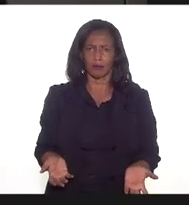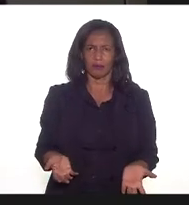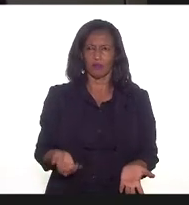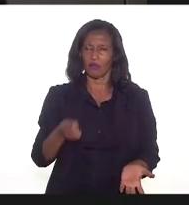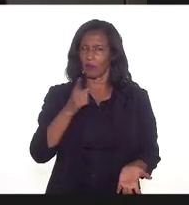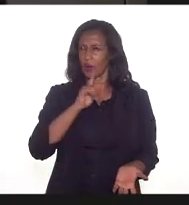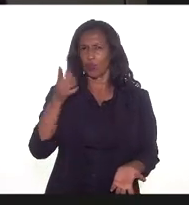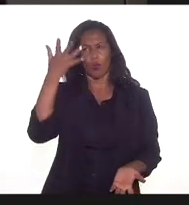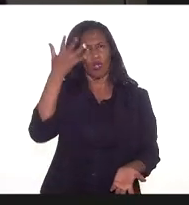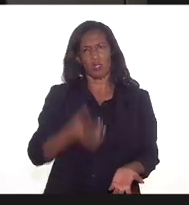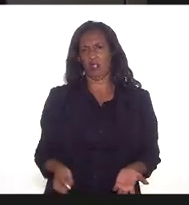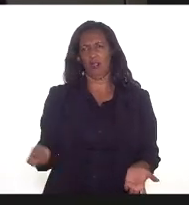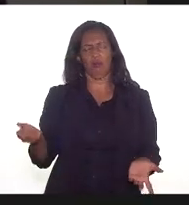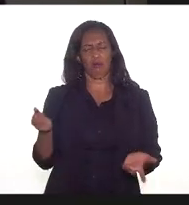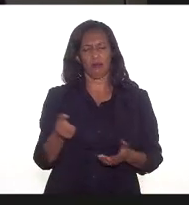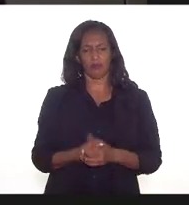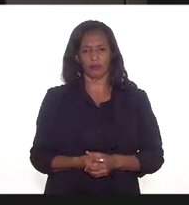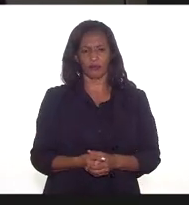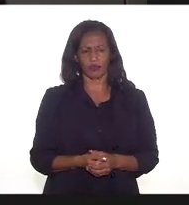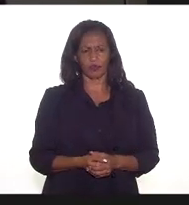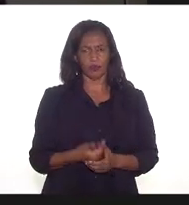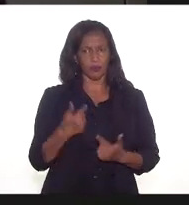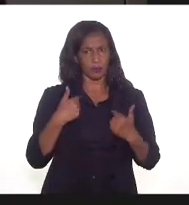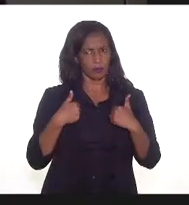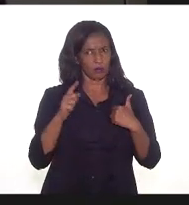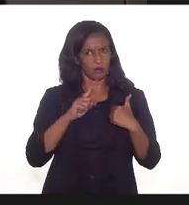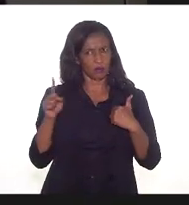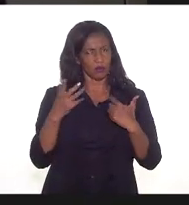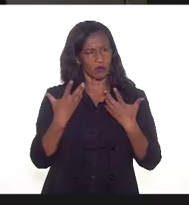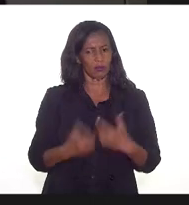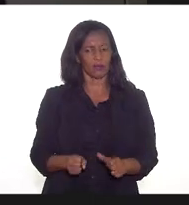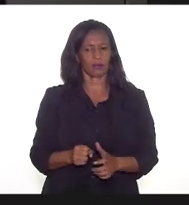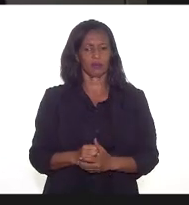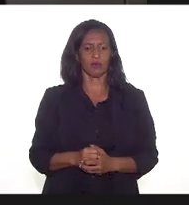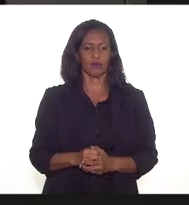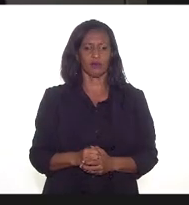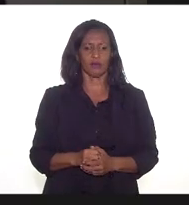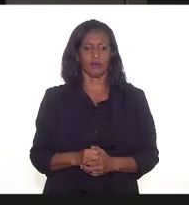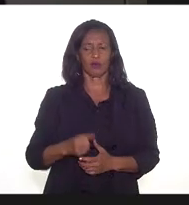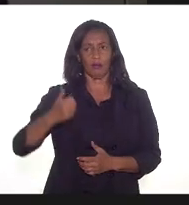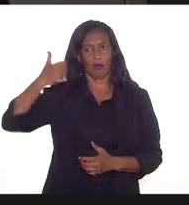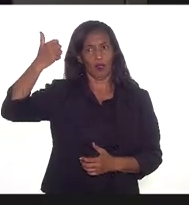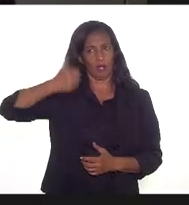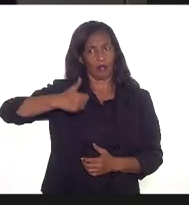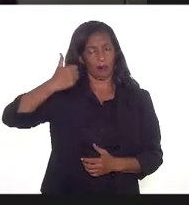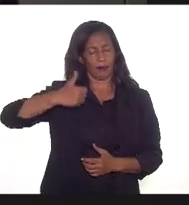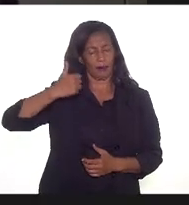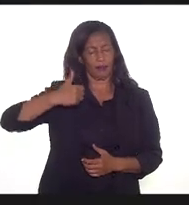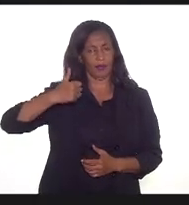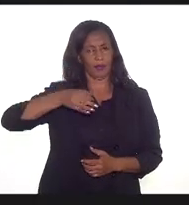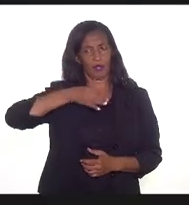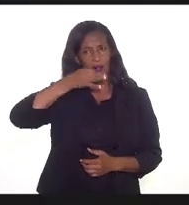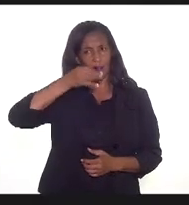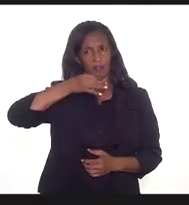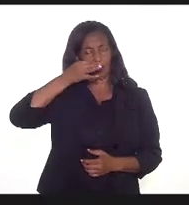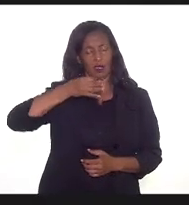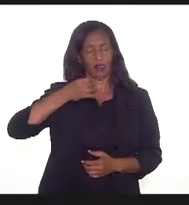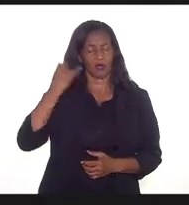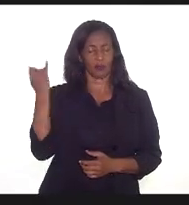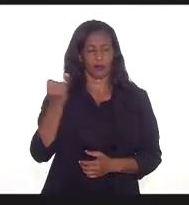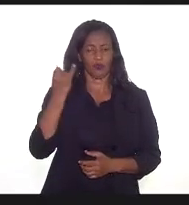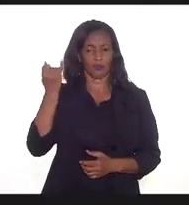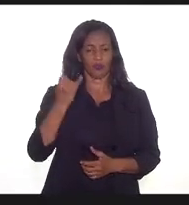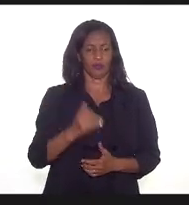Eu não aceito isso. Eu não aceito isso. Então, essa é a primeira questão que eu acho importantíssima